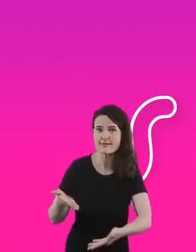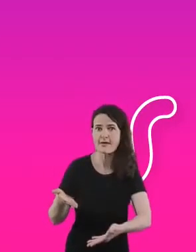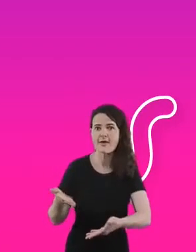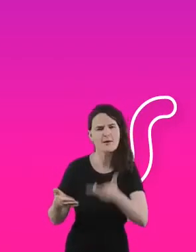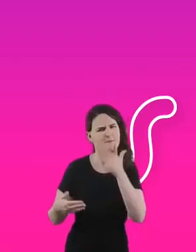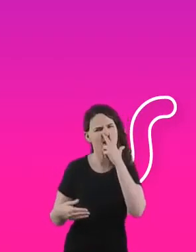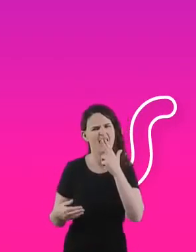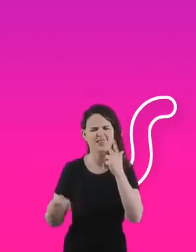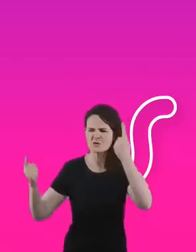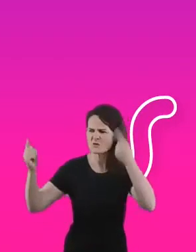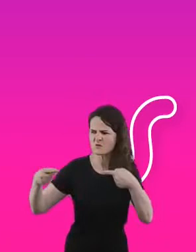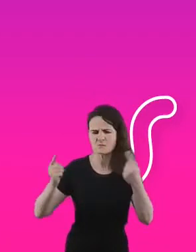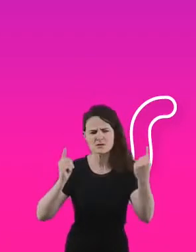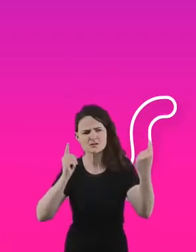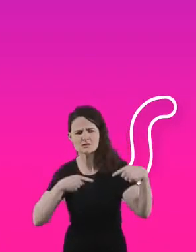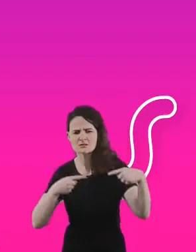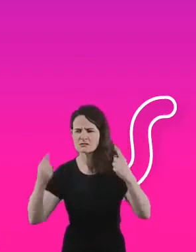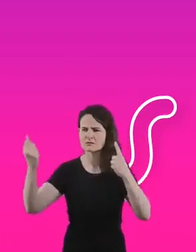e que